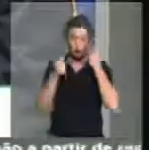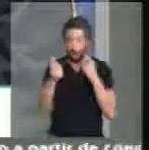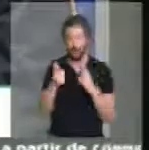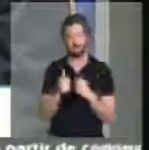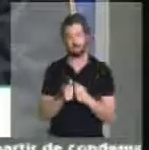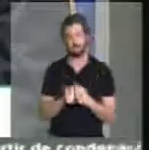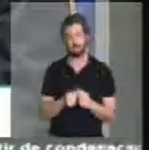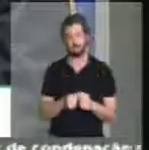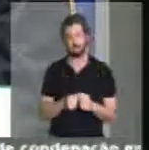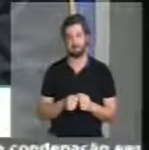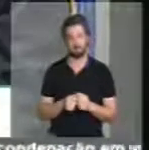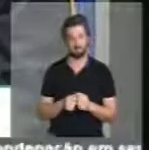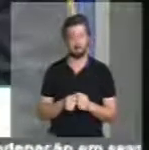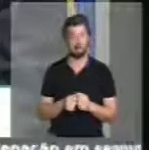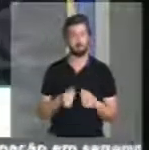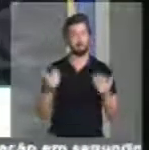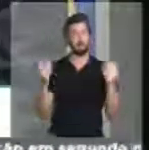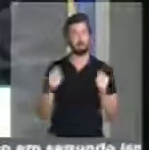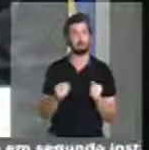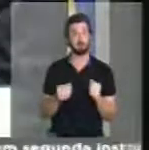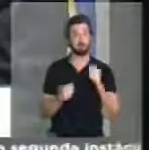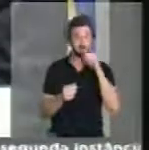perfeito. E aí,